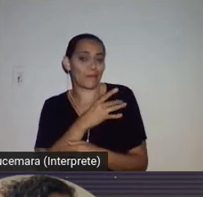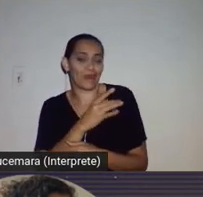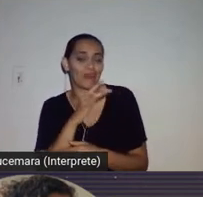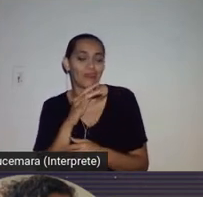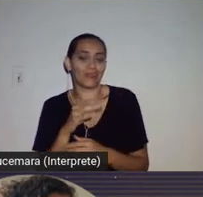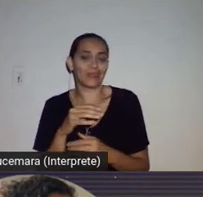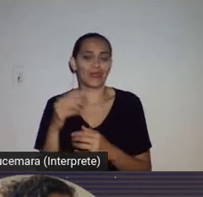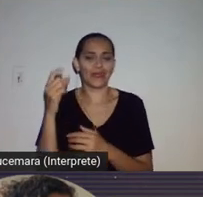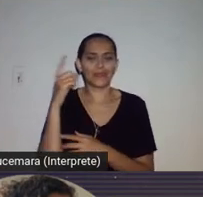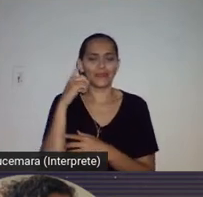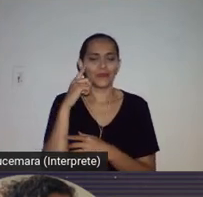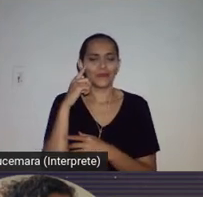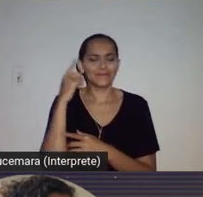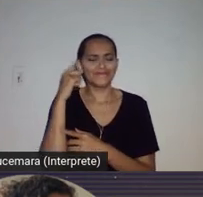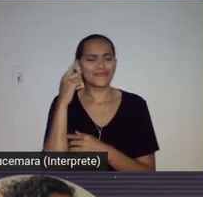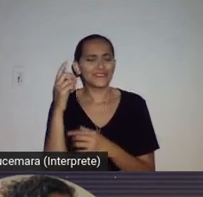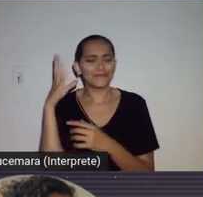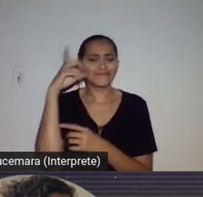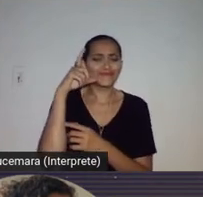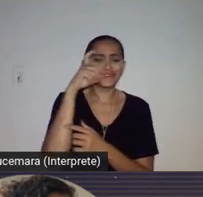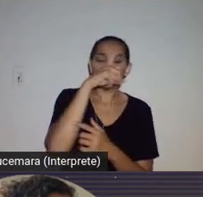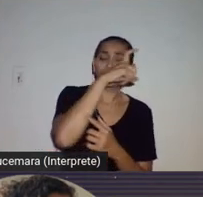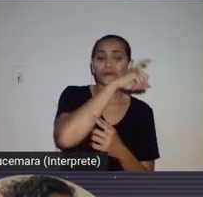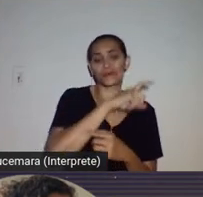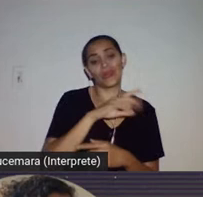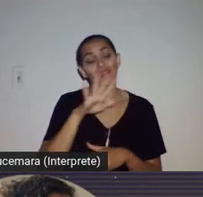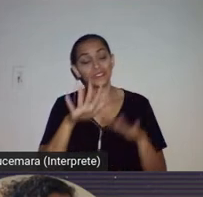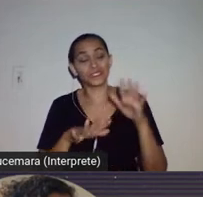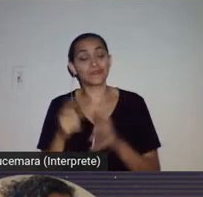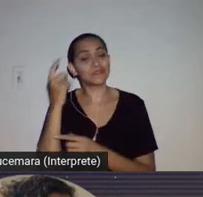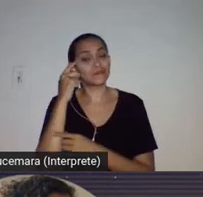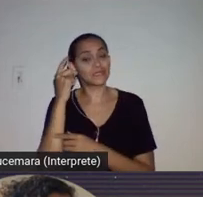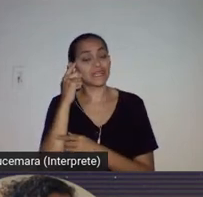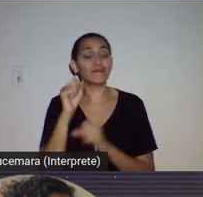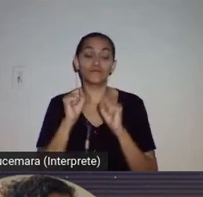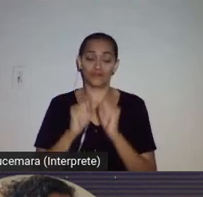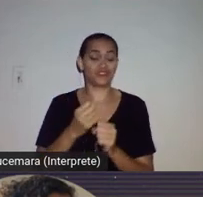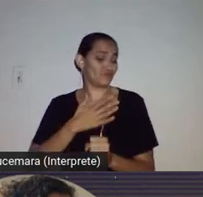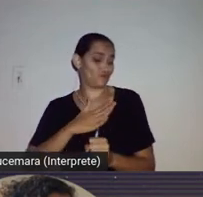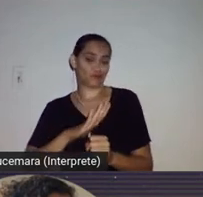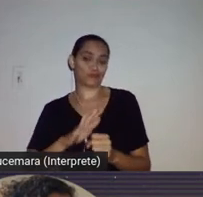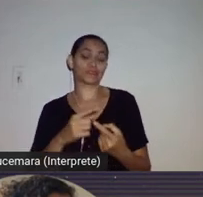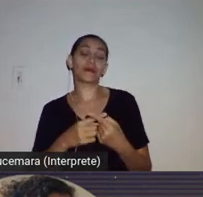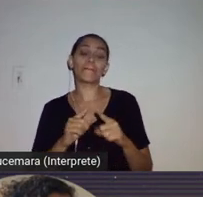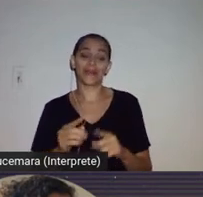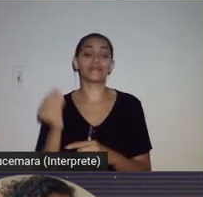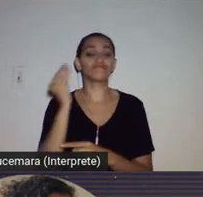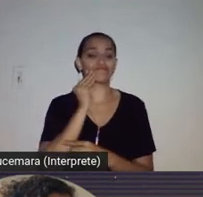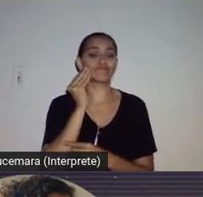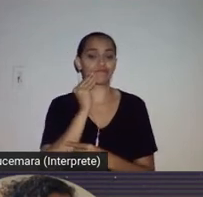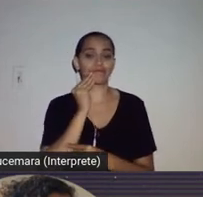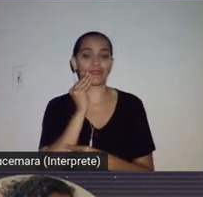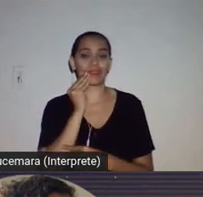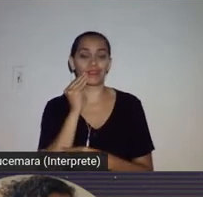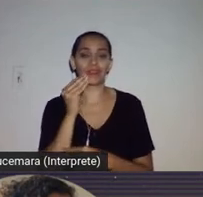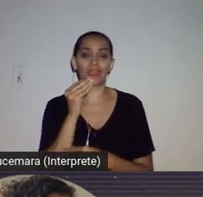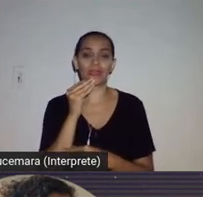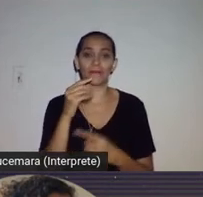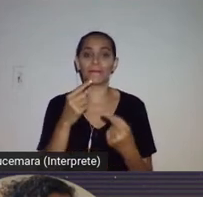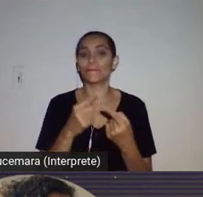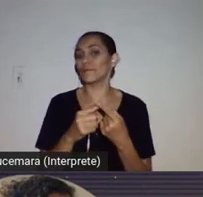certa preocupação em não gostar, talvez, de programar, mas eu meio que decidi tentar. Para ver como